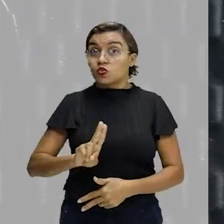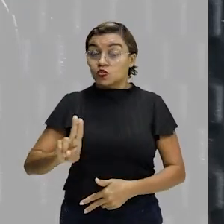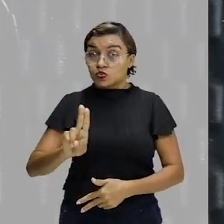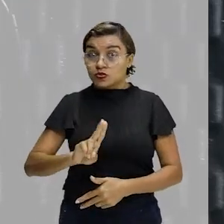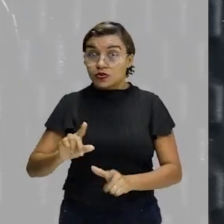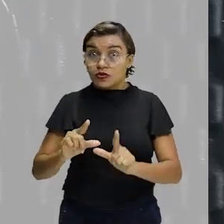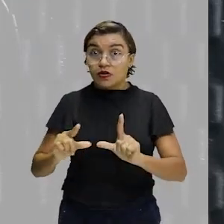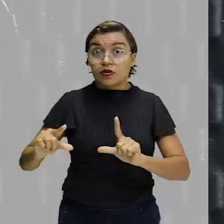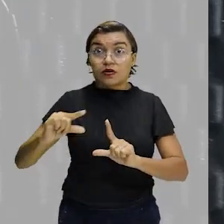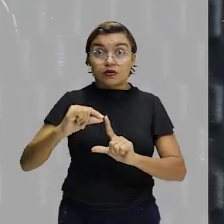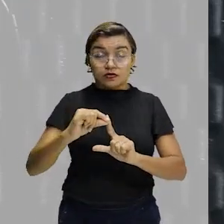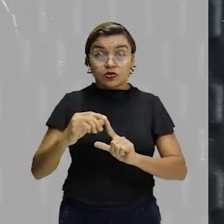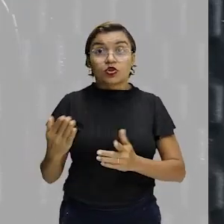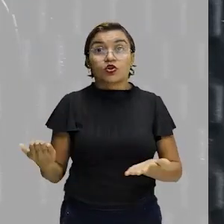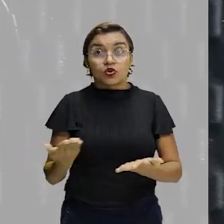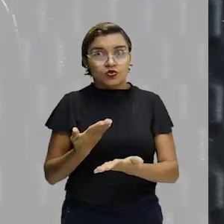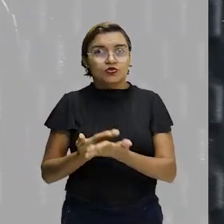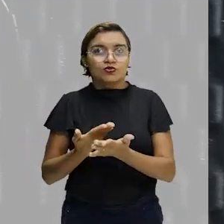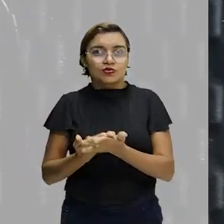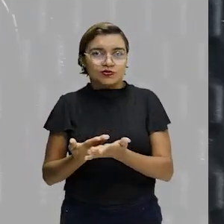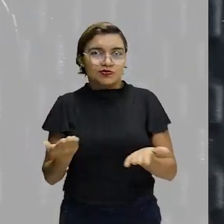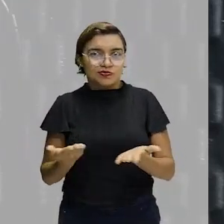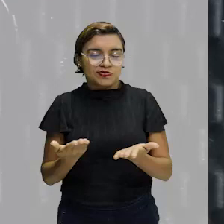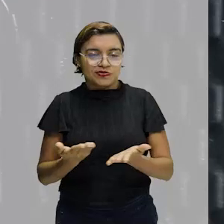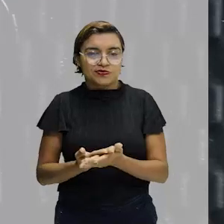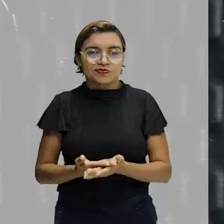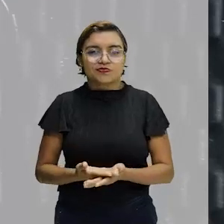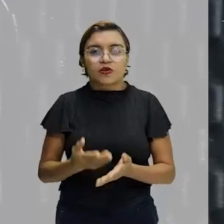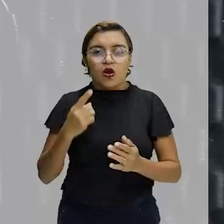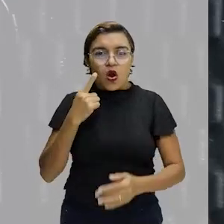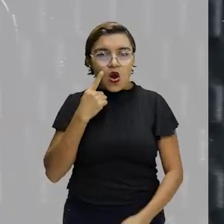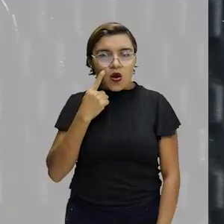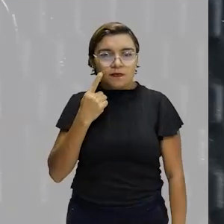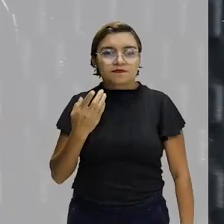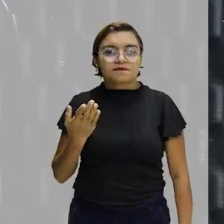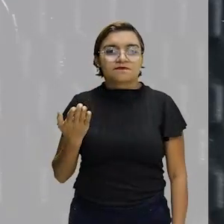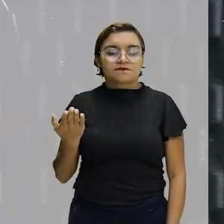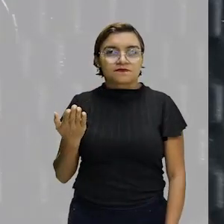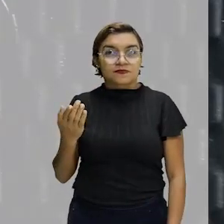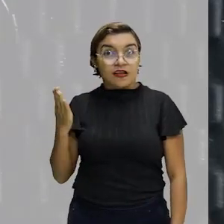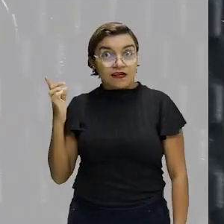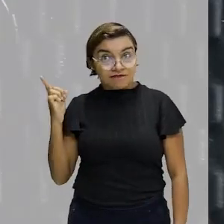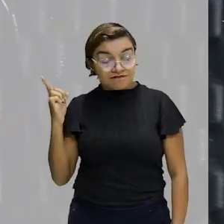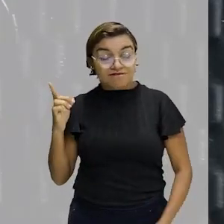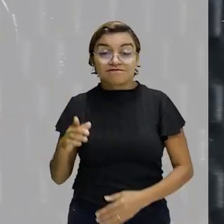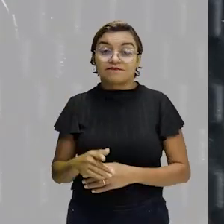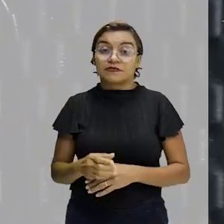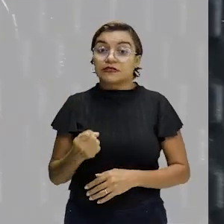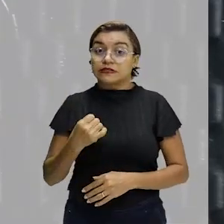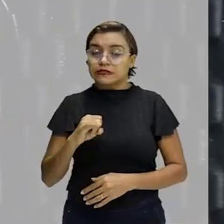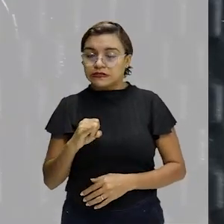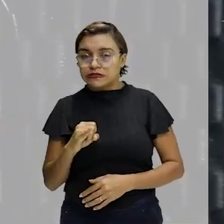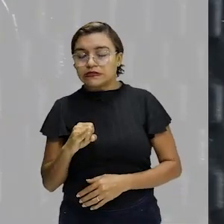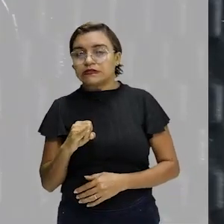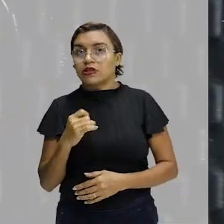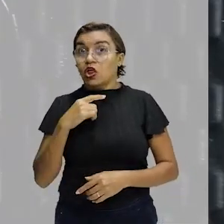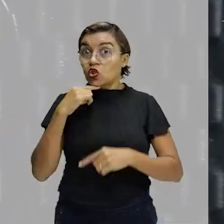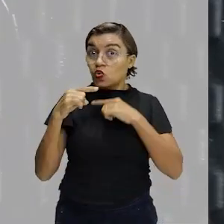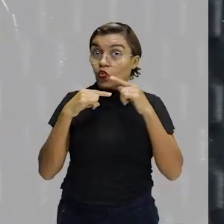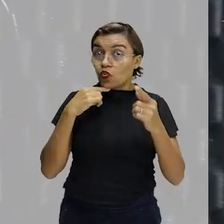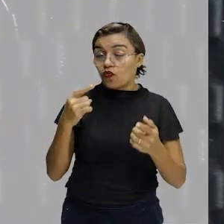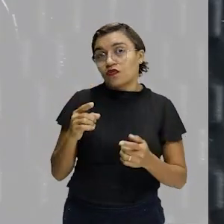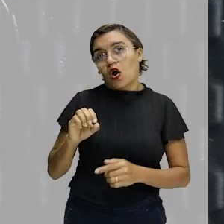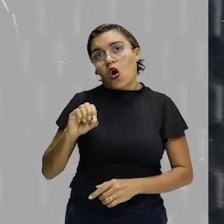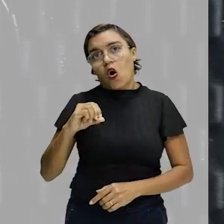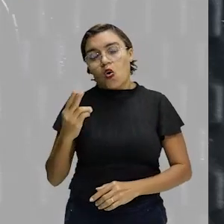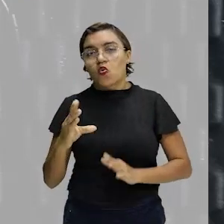de logaritmo, nós iremos trabalhar hoje. Acompanha comigo, tá? Qualquer dúvida, qualquer probleminha, tem algum conteúdo assim que não ficou